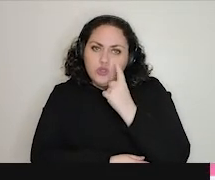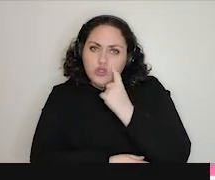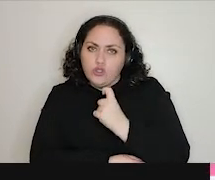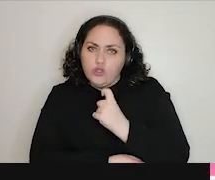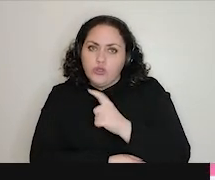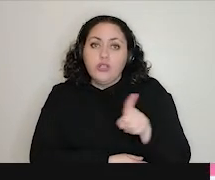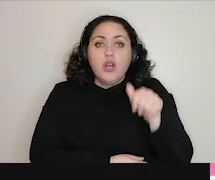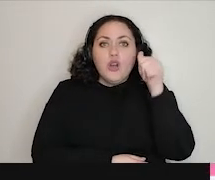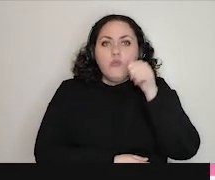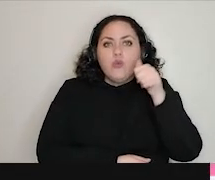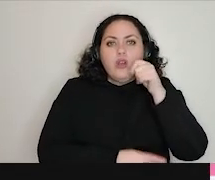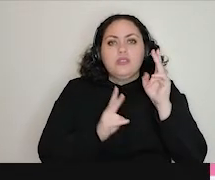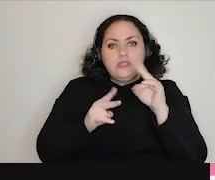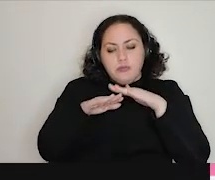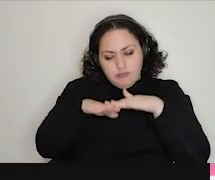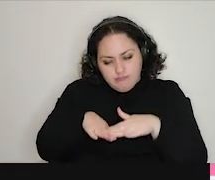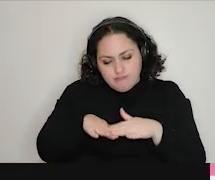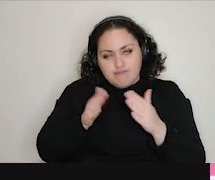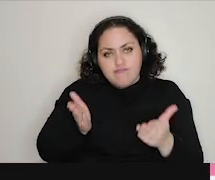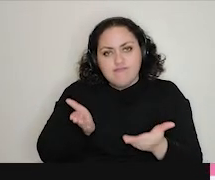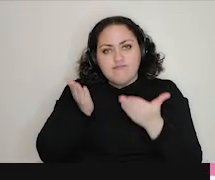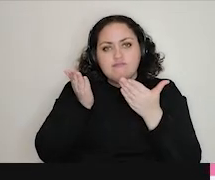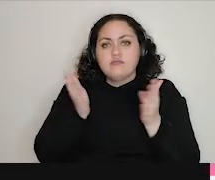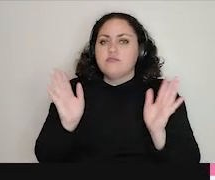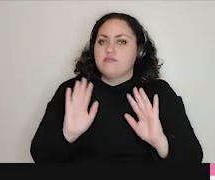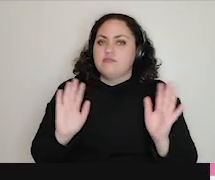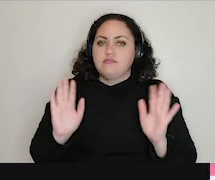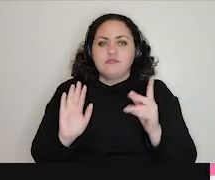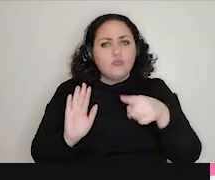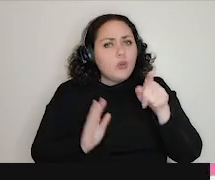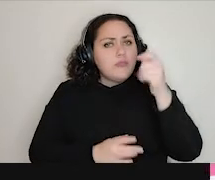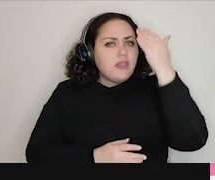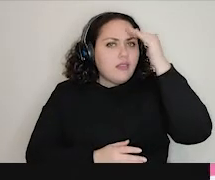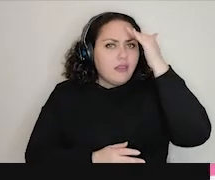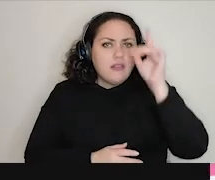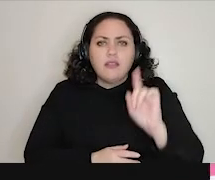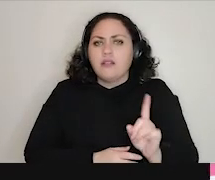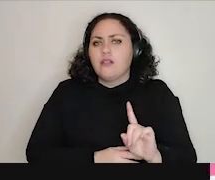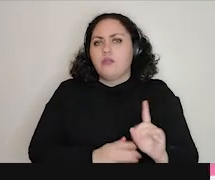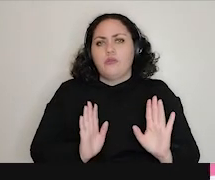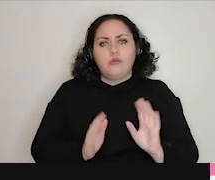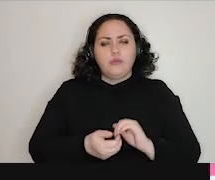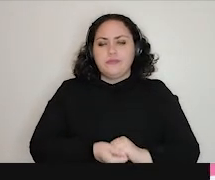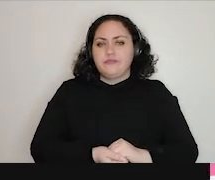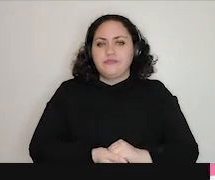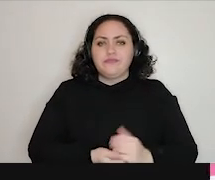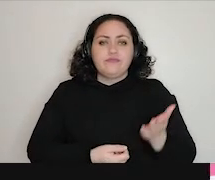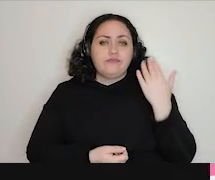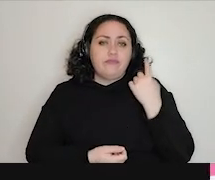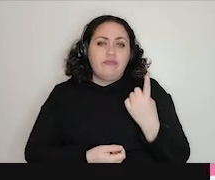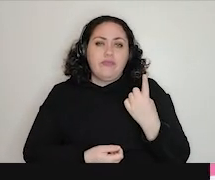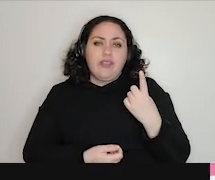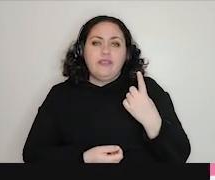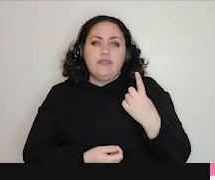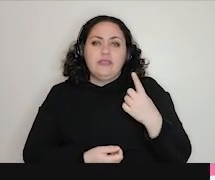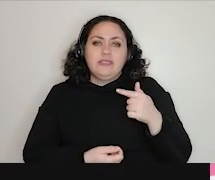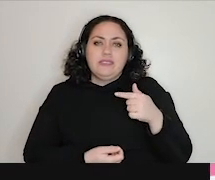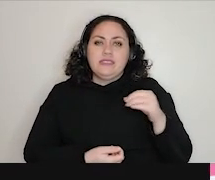e que menina é subserviente passiva. Eu quero que vocês entendam que não. Por exemplo, vamos voltar